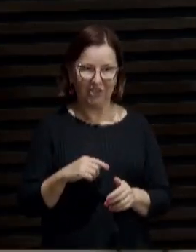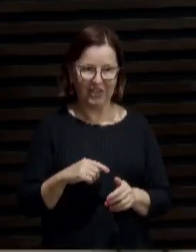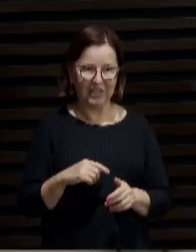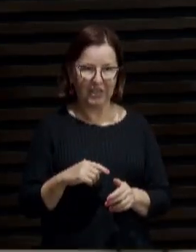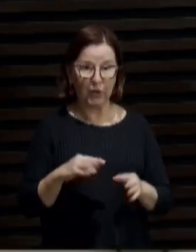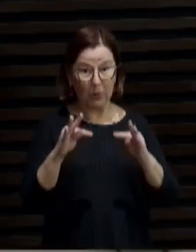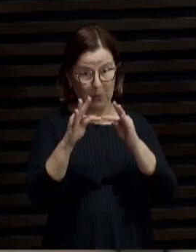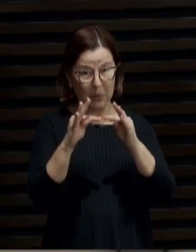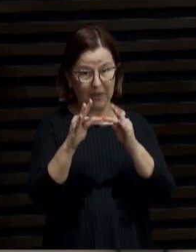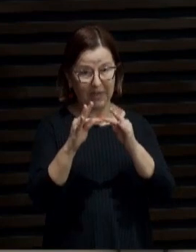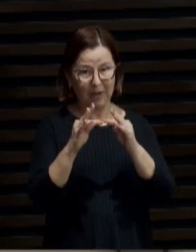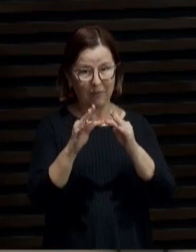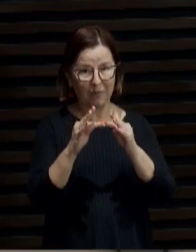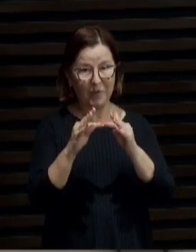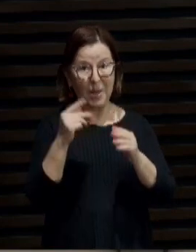Deus Roma.